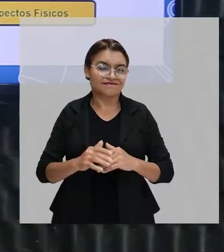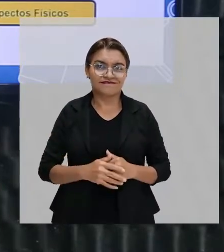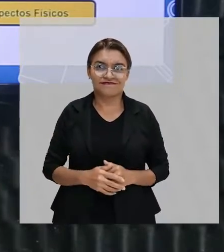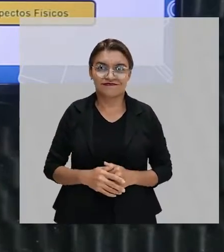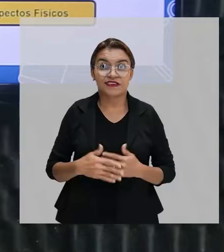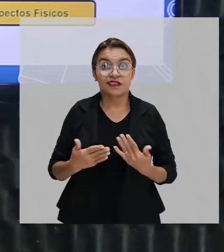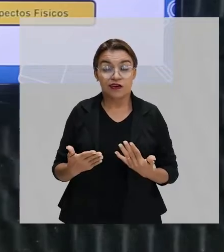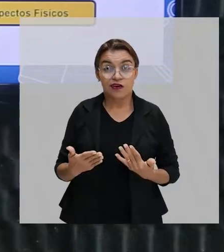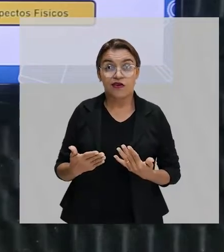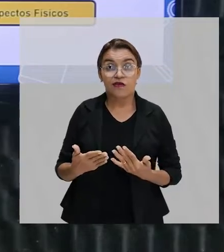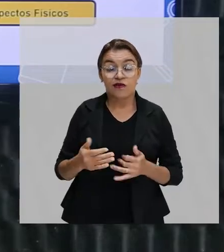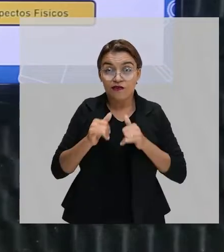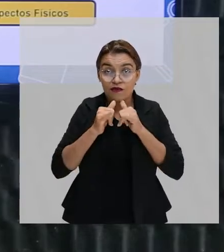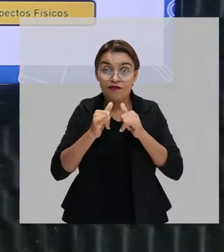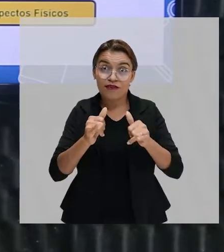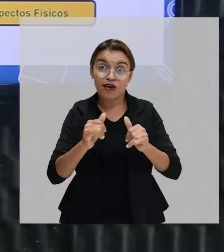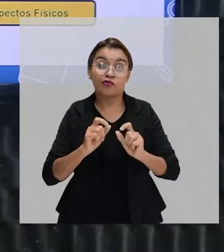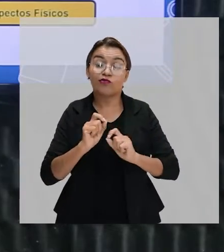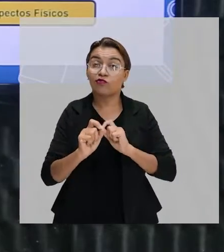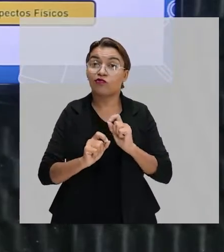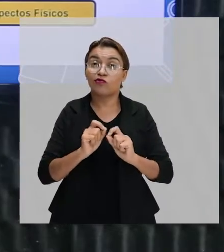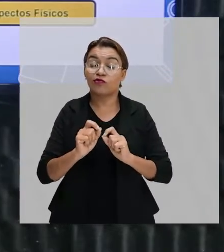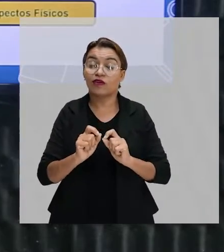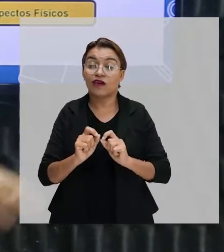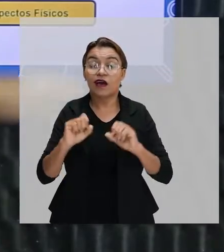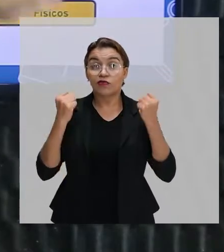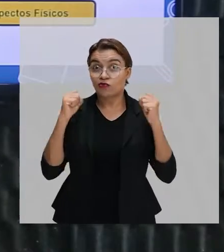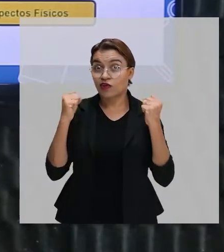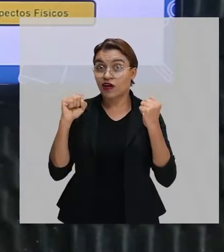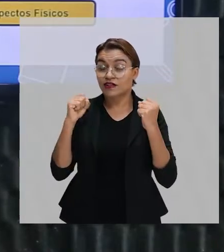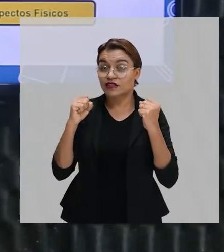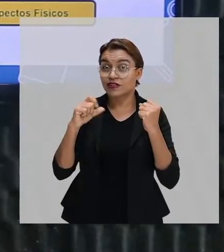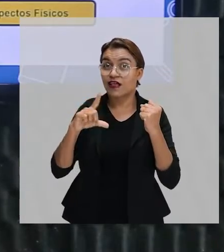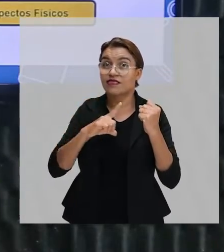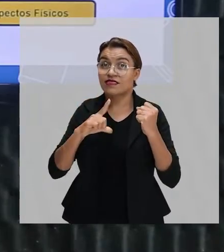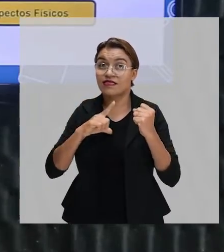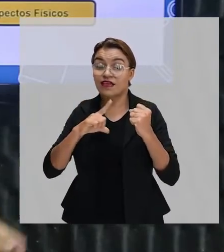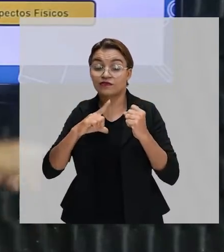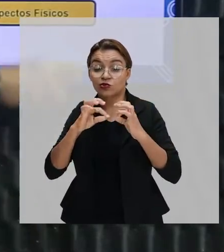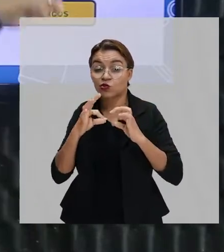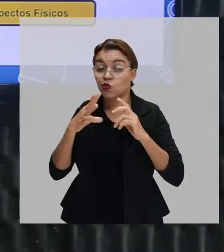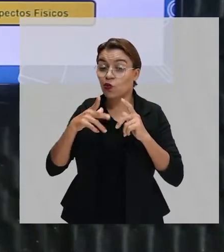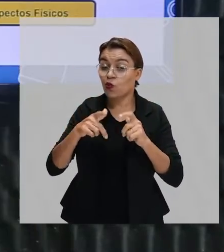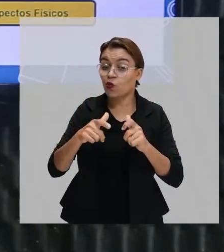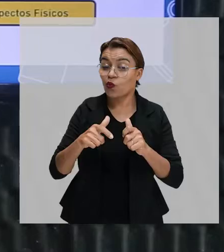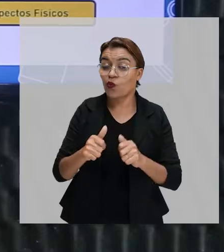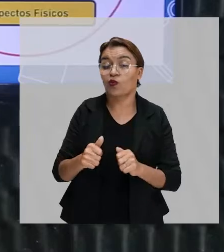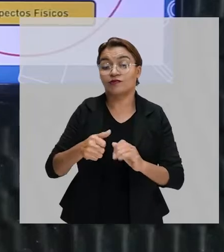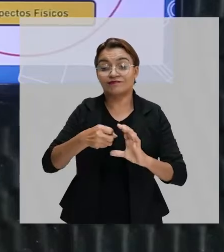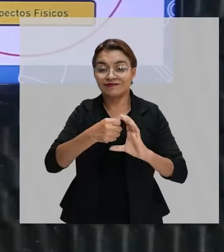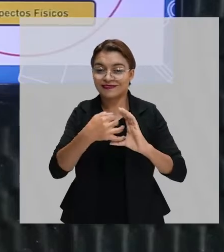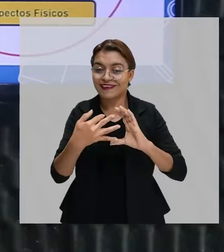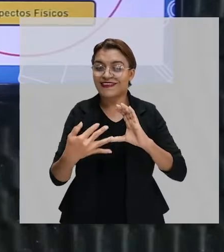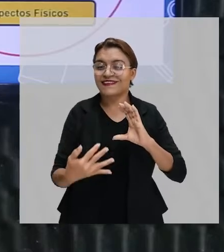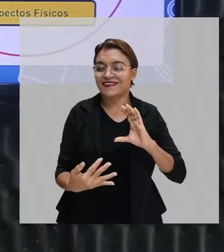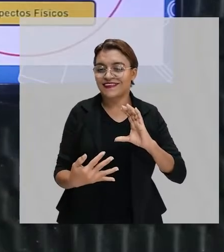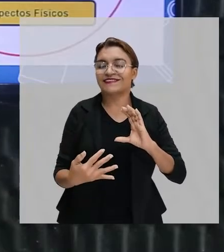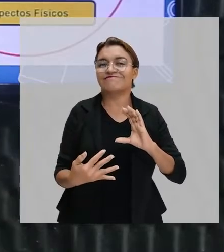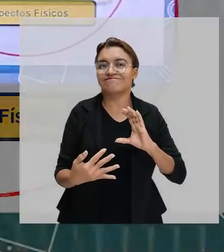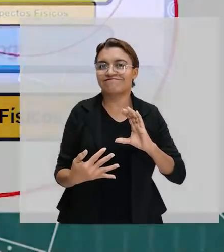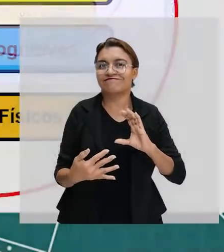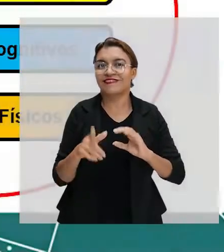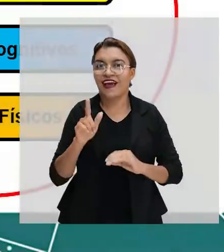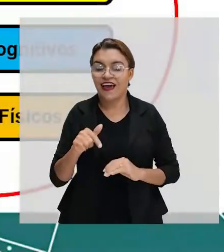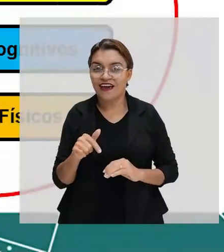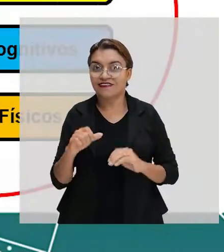então eu costumo dizer que a educação física ela contempla todos esses aspectos aqui e quando eu falo de todos esses aspectos eu